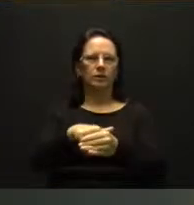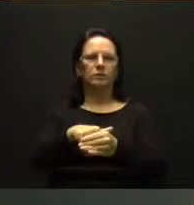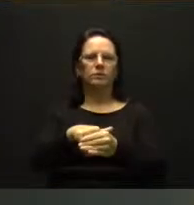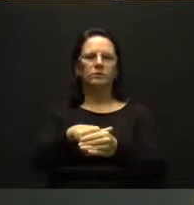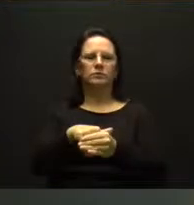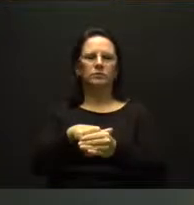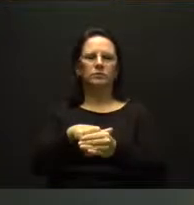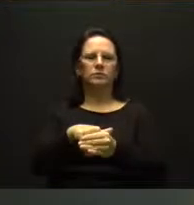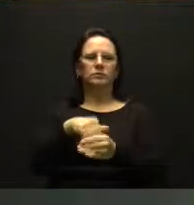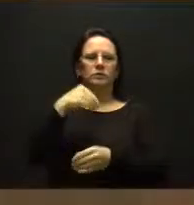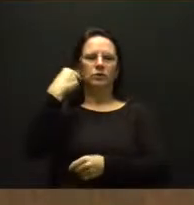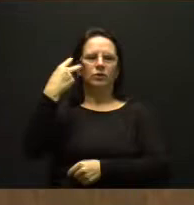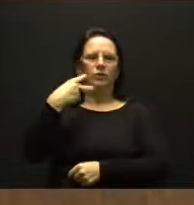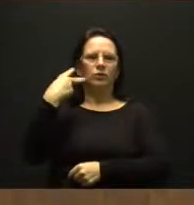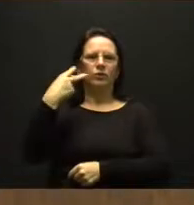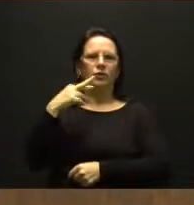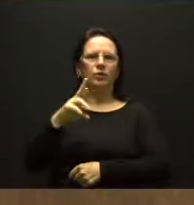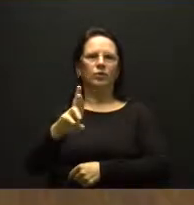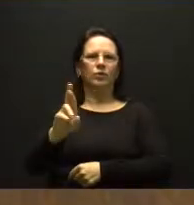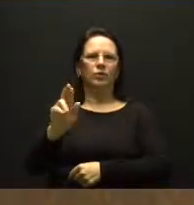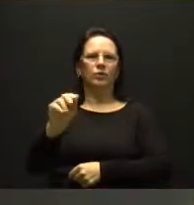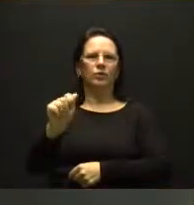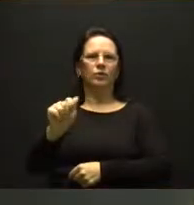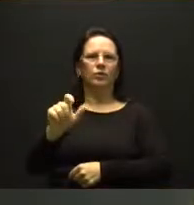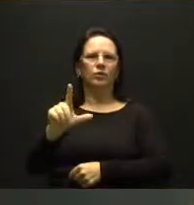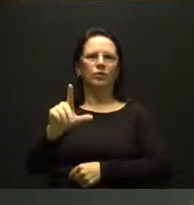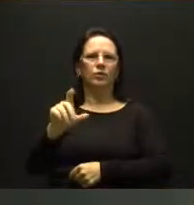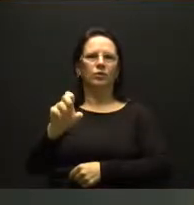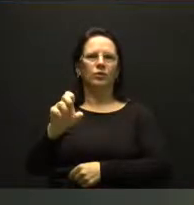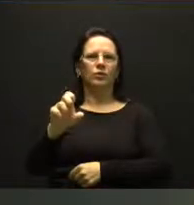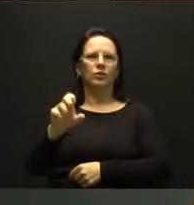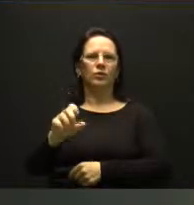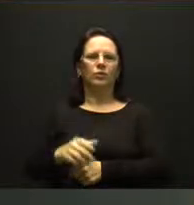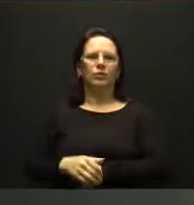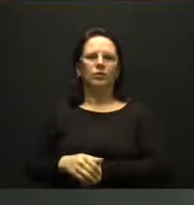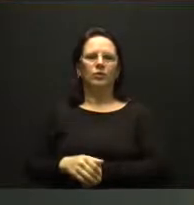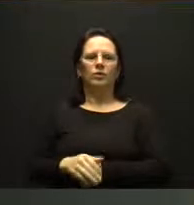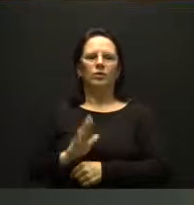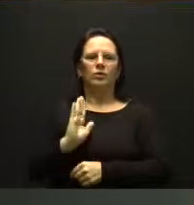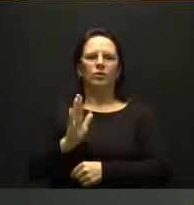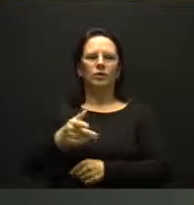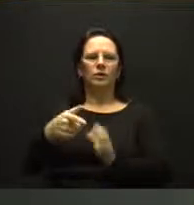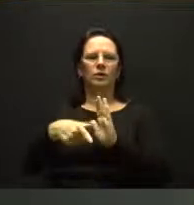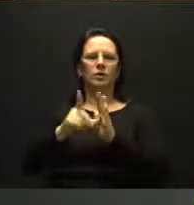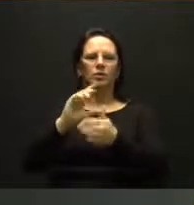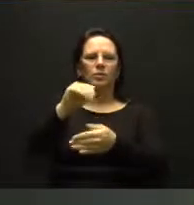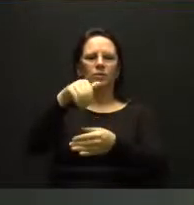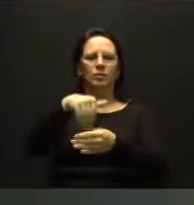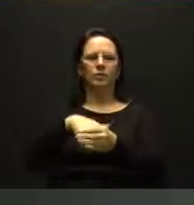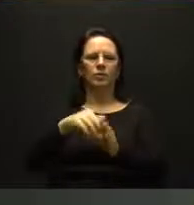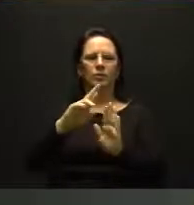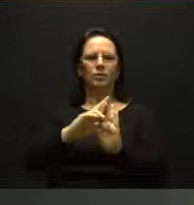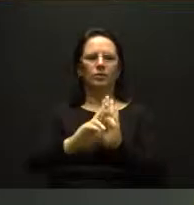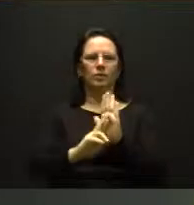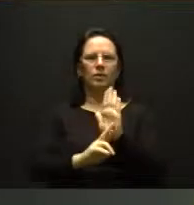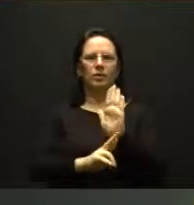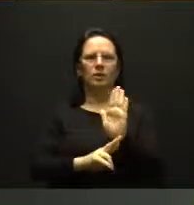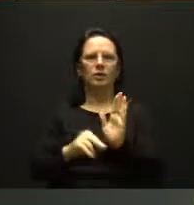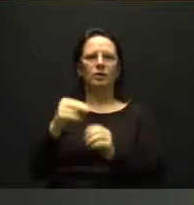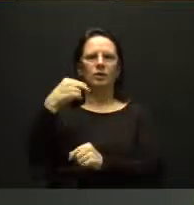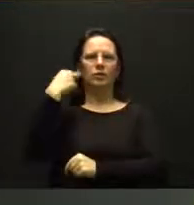uma palavra o vereador rafael tocou desde já o voto favorável ao requerimento novos